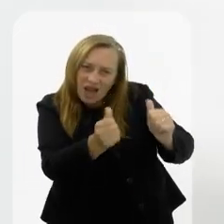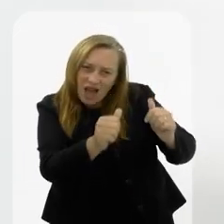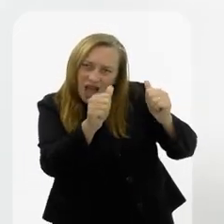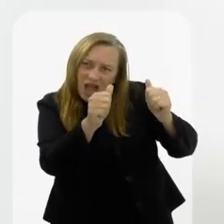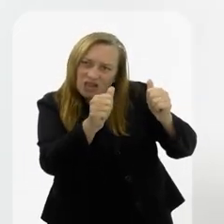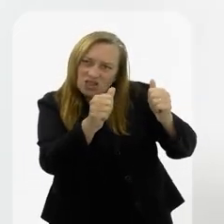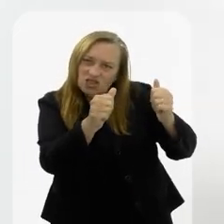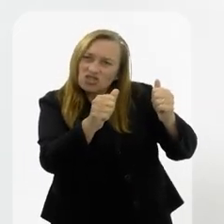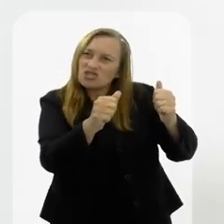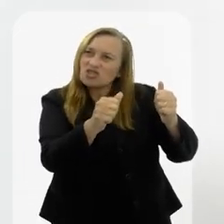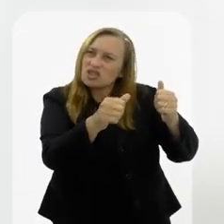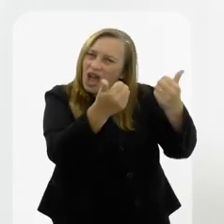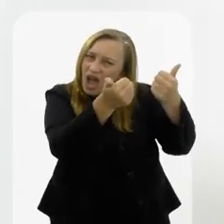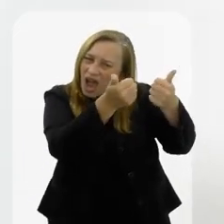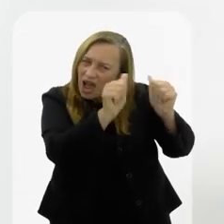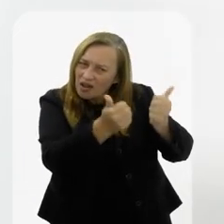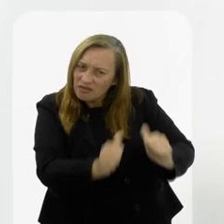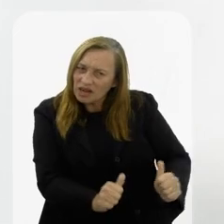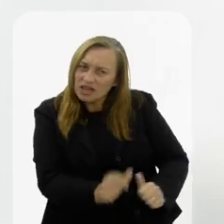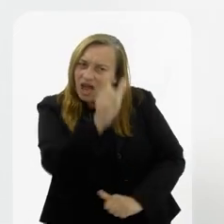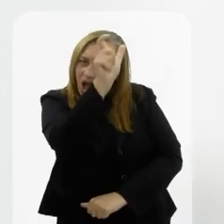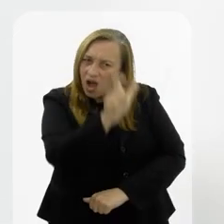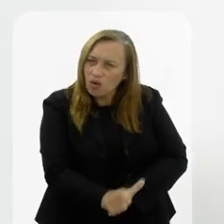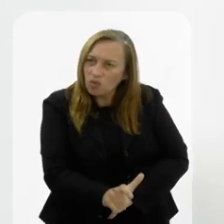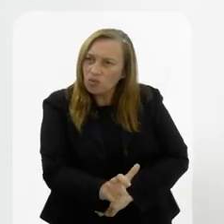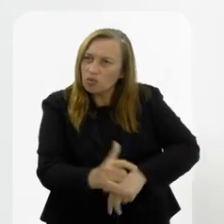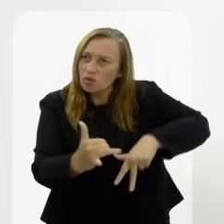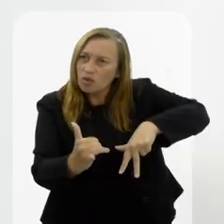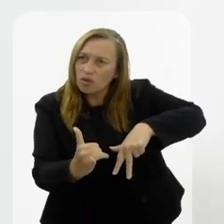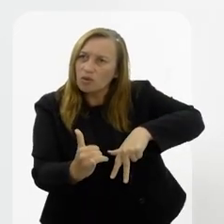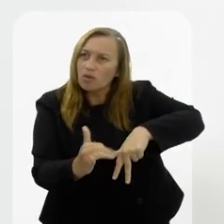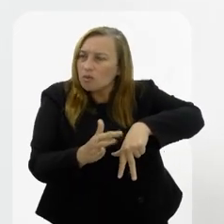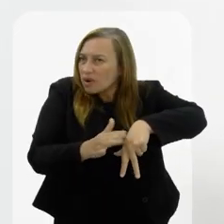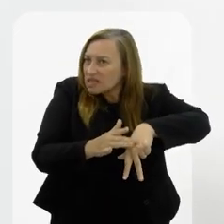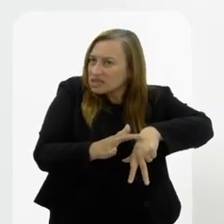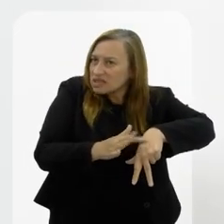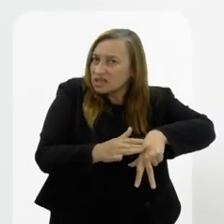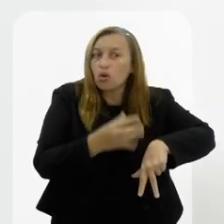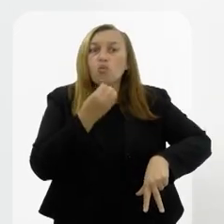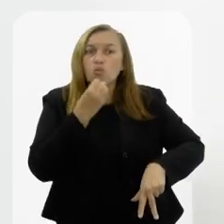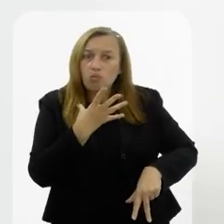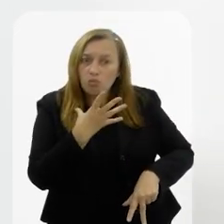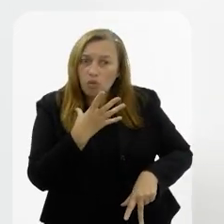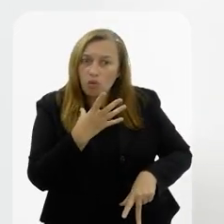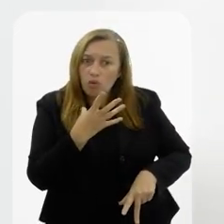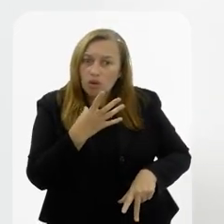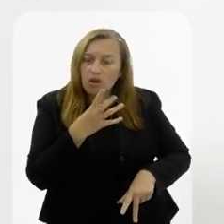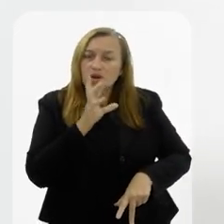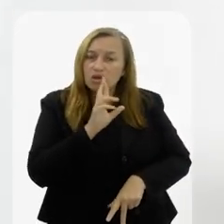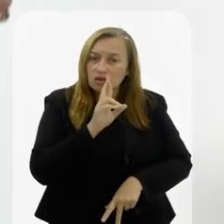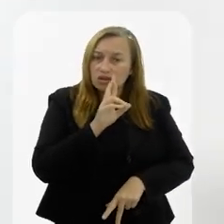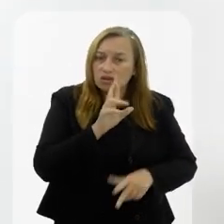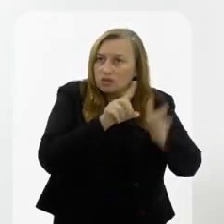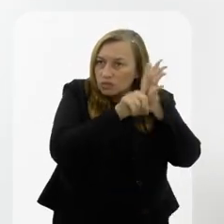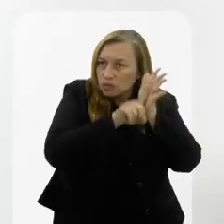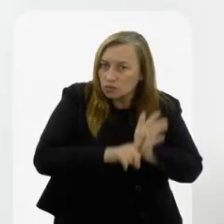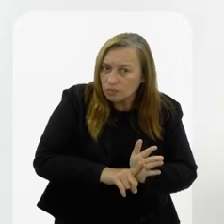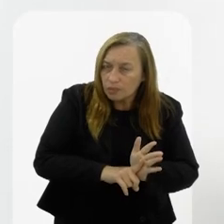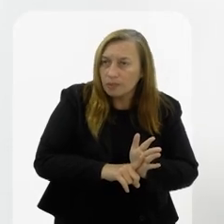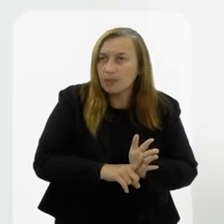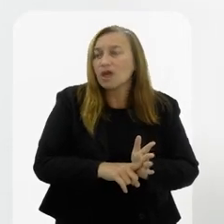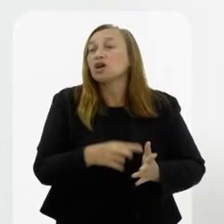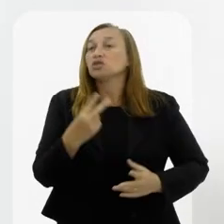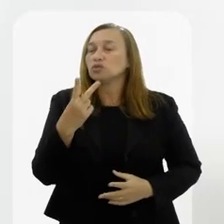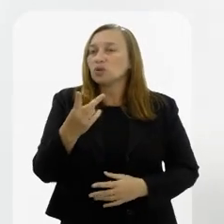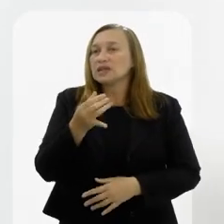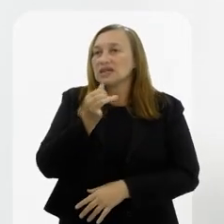uma leitura dos sintomas apresentados pelo seu paciente e apresentar, por exemplo, um bom diagnóstico. Dois exemplos muito